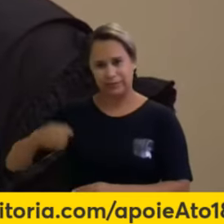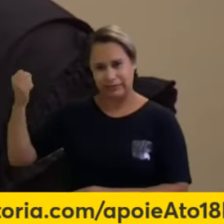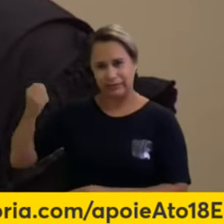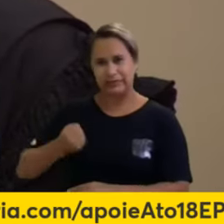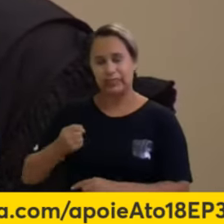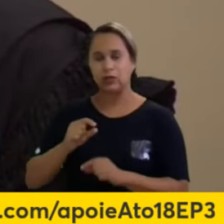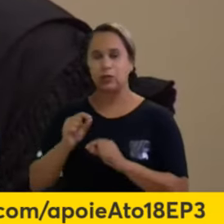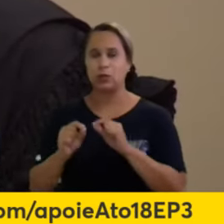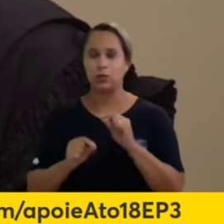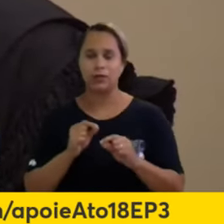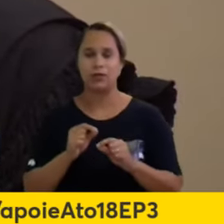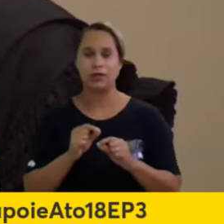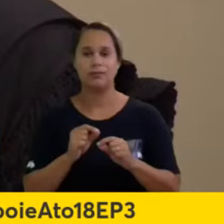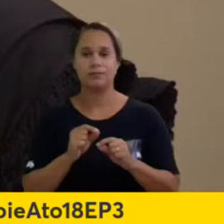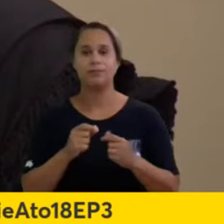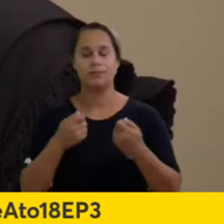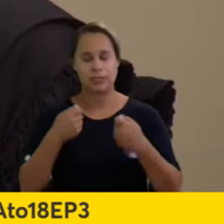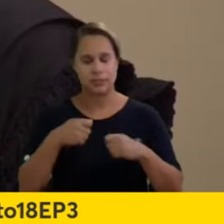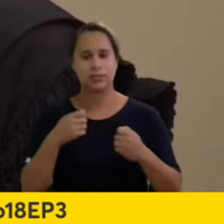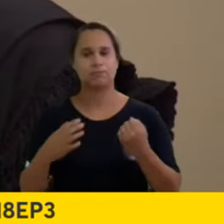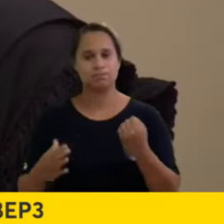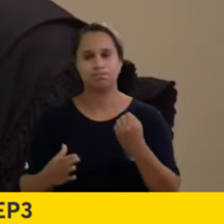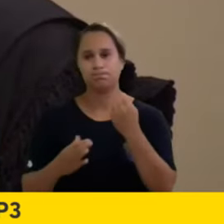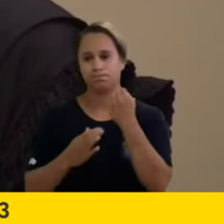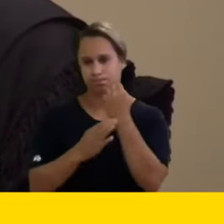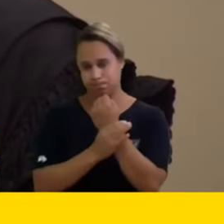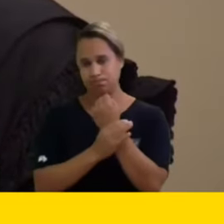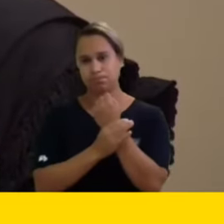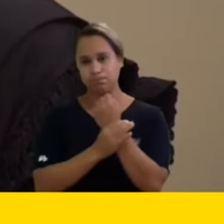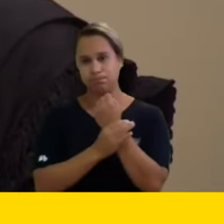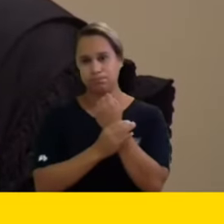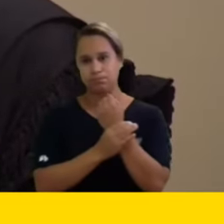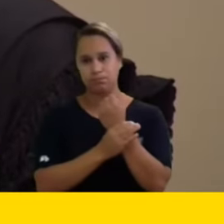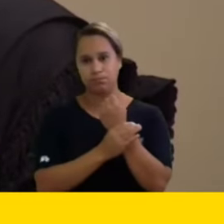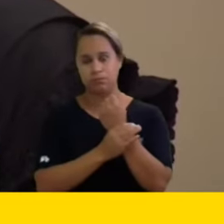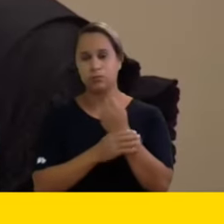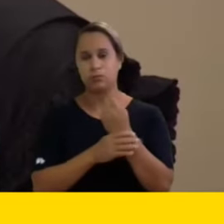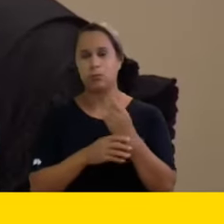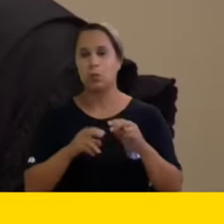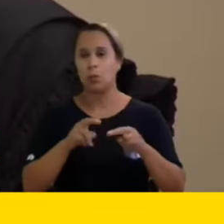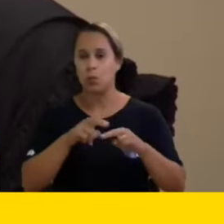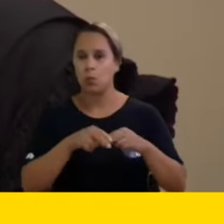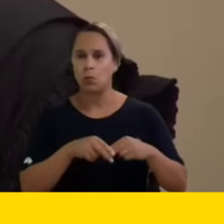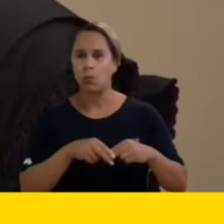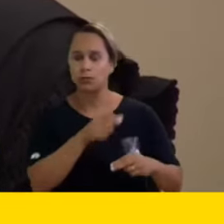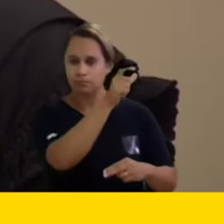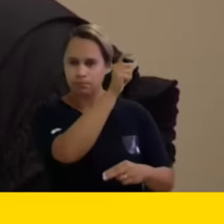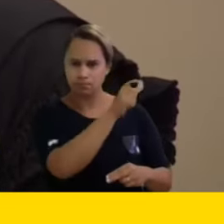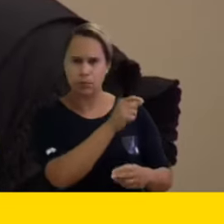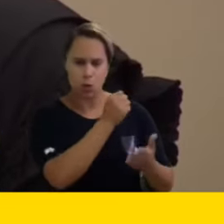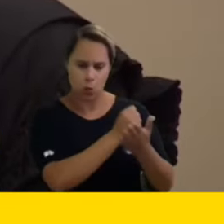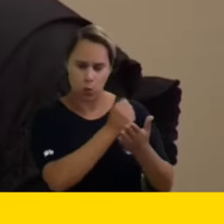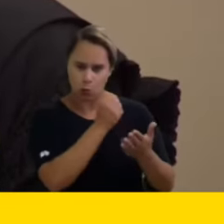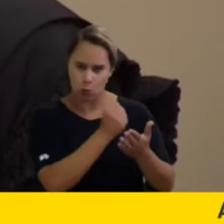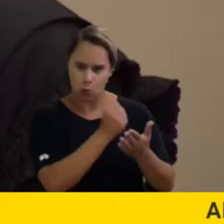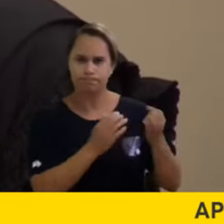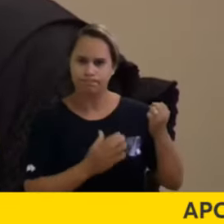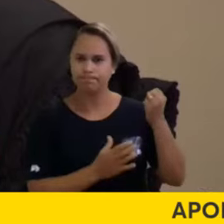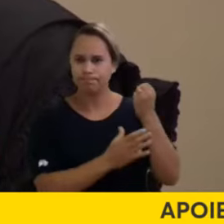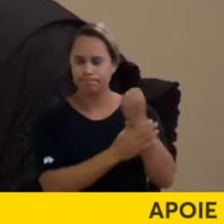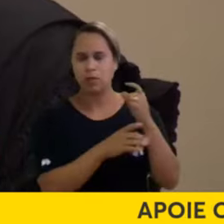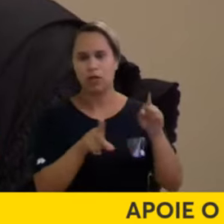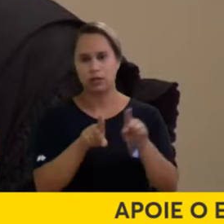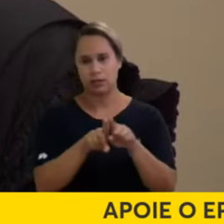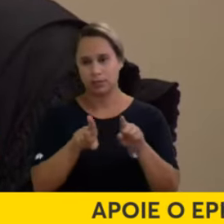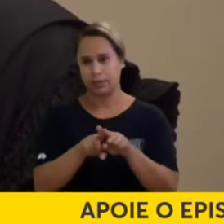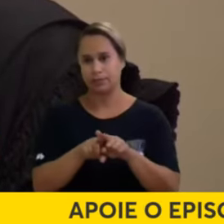consequências seriam inestimáveis se isso tivesse ocorrido rememore ainda que naquele mesmo período pré-eleitoral dois ônibus da